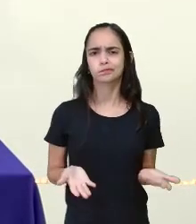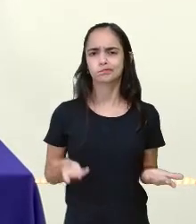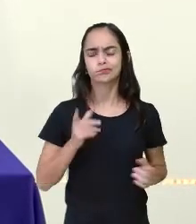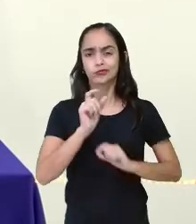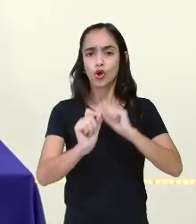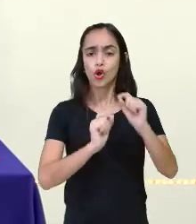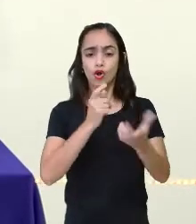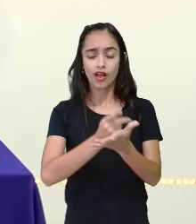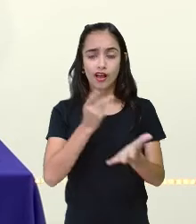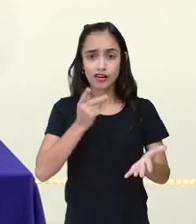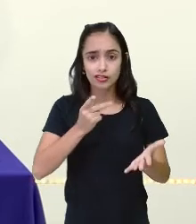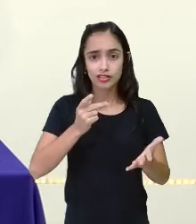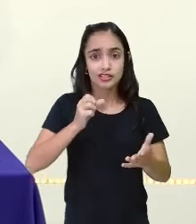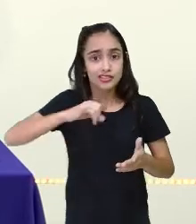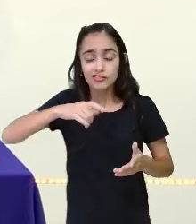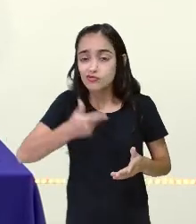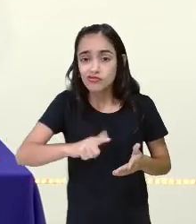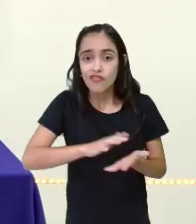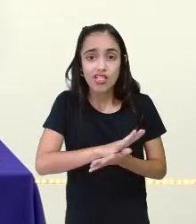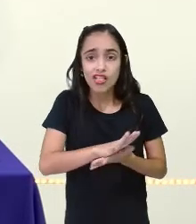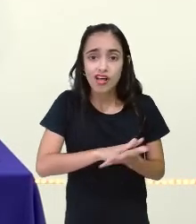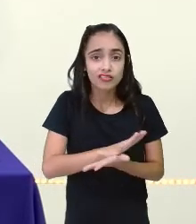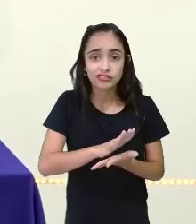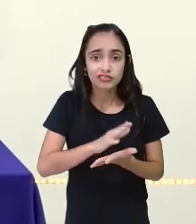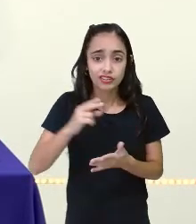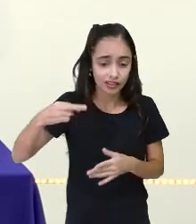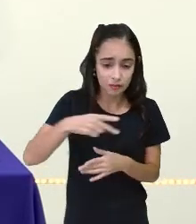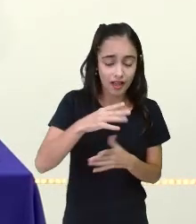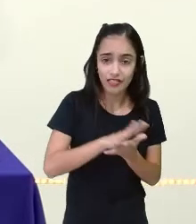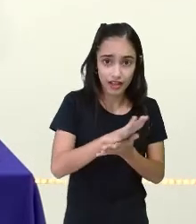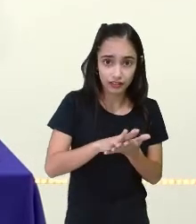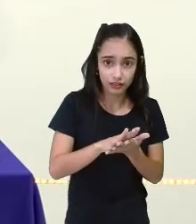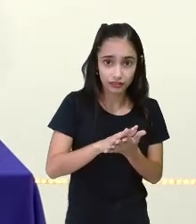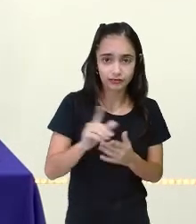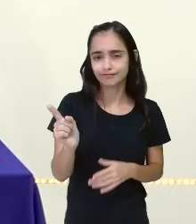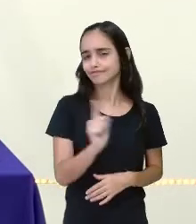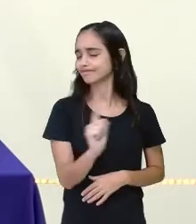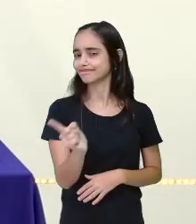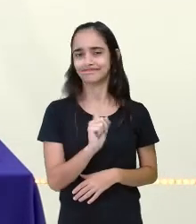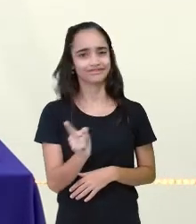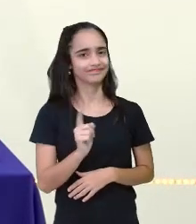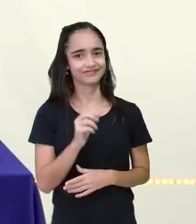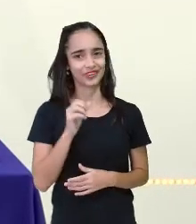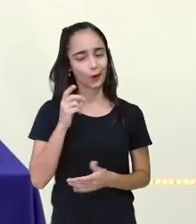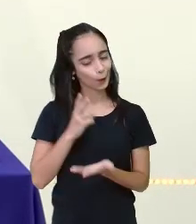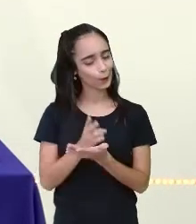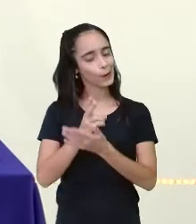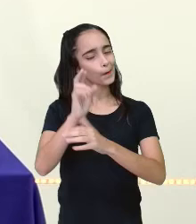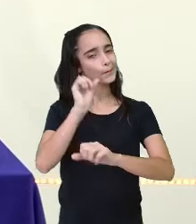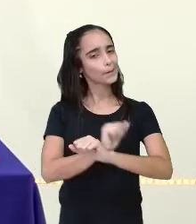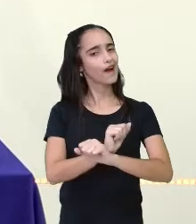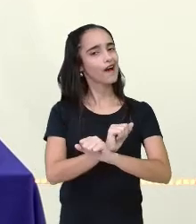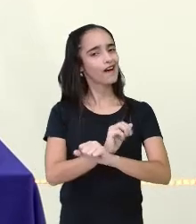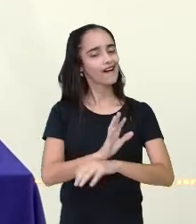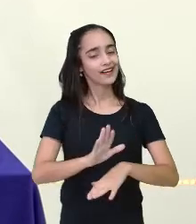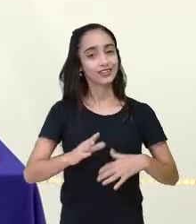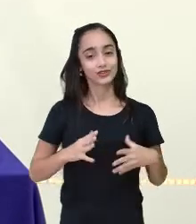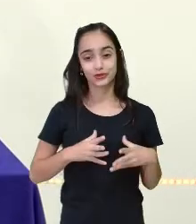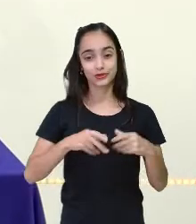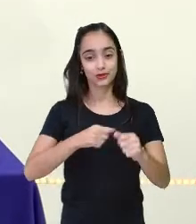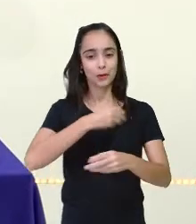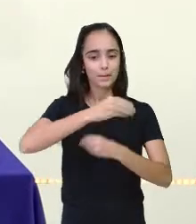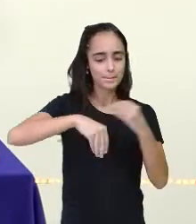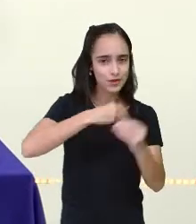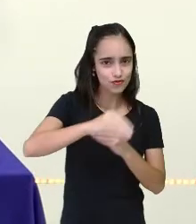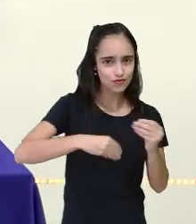tiver nada, a pessoa não vai caminhar na trilha? Não vai caminhar na trilha. As cartas estão misturadas, então cada uma na sua